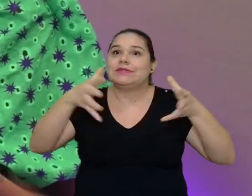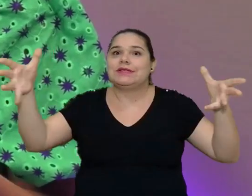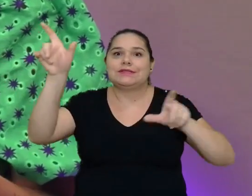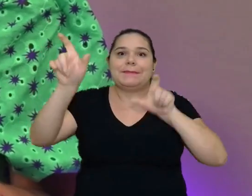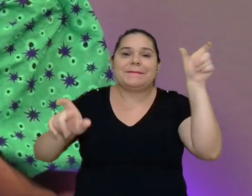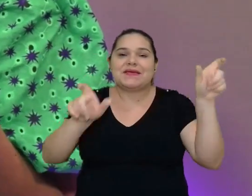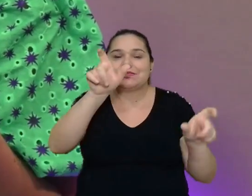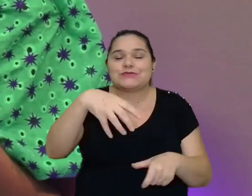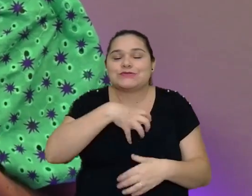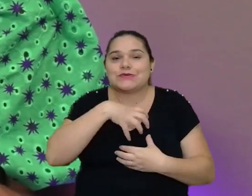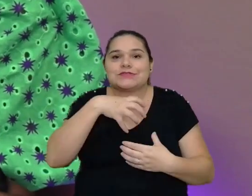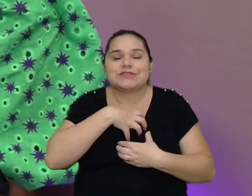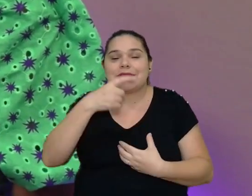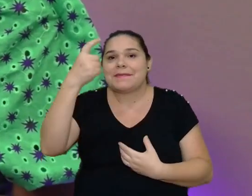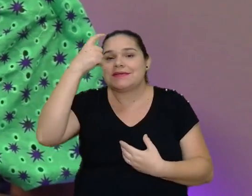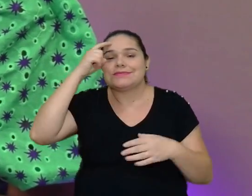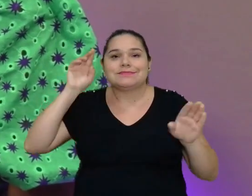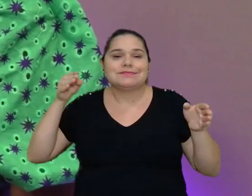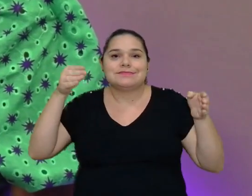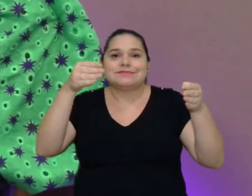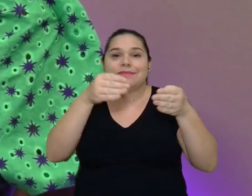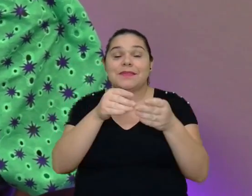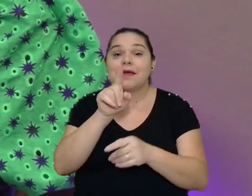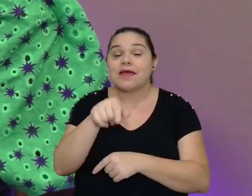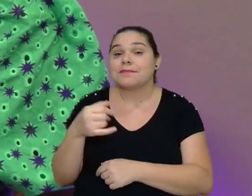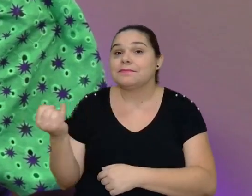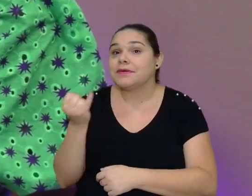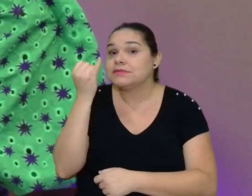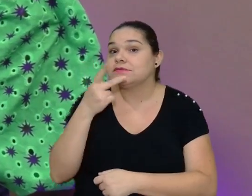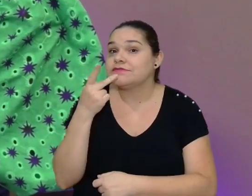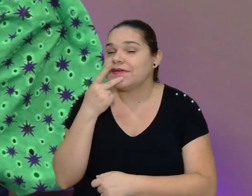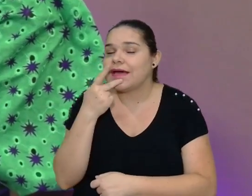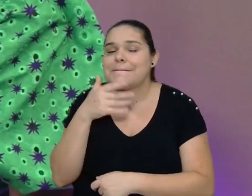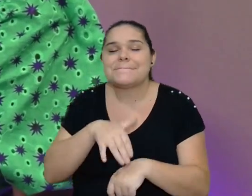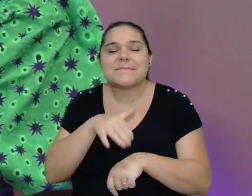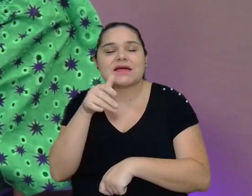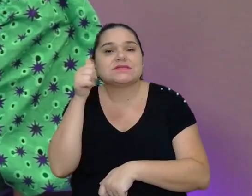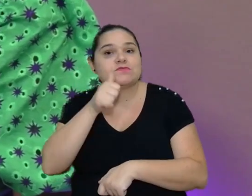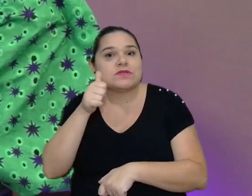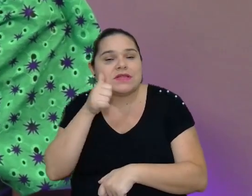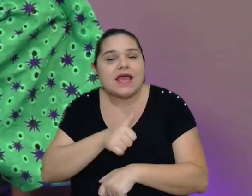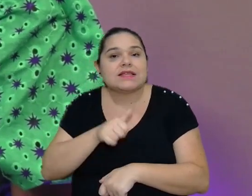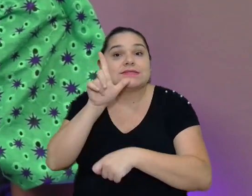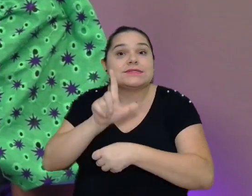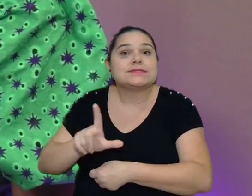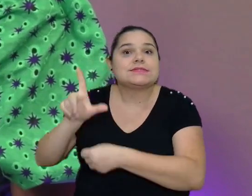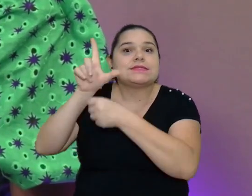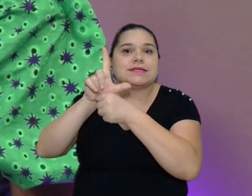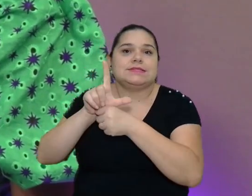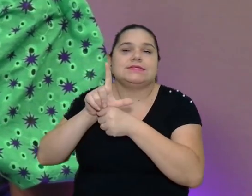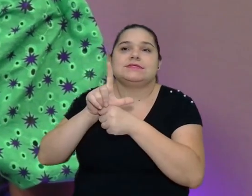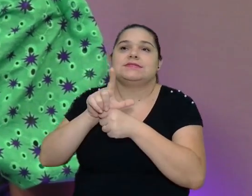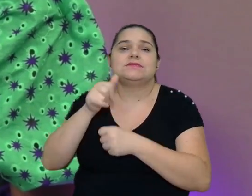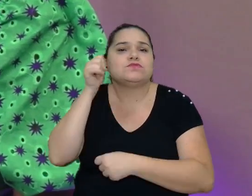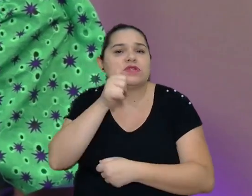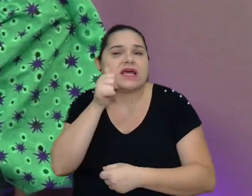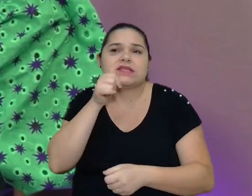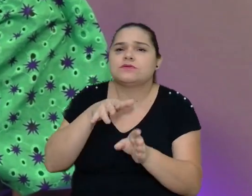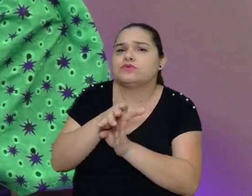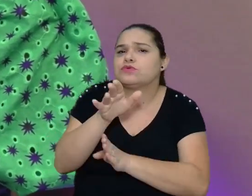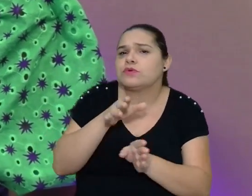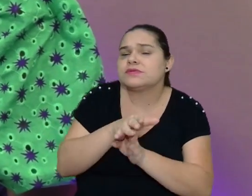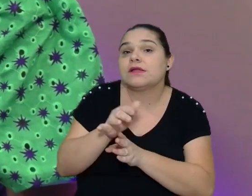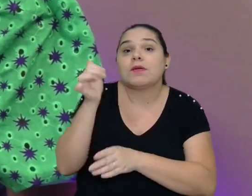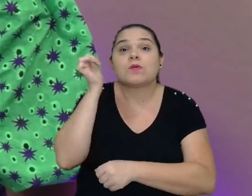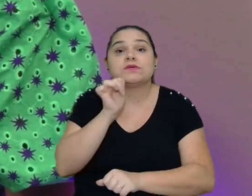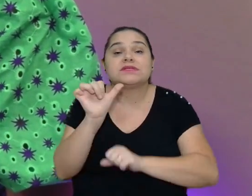juntas pensando. Mas ainda é muito importante que a gente coloque mais mulheres nessas cadeiras de decisões, conselhos, para que a gente consiga mudar o caldo cultural